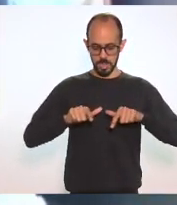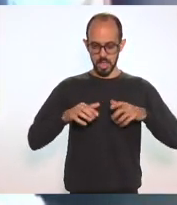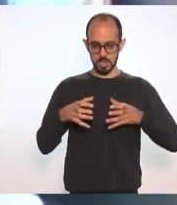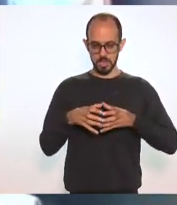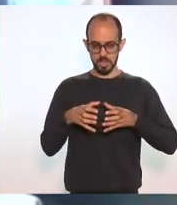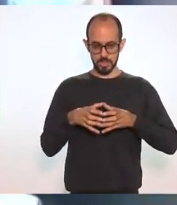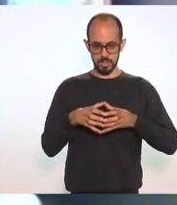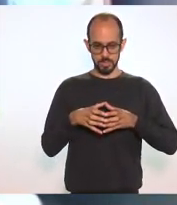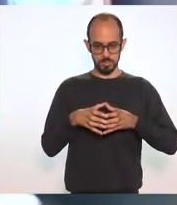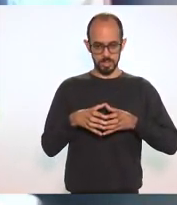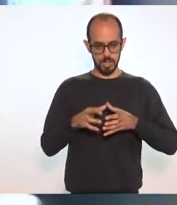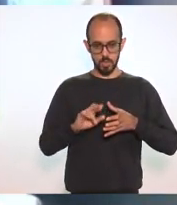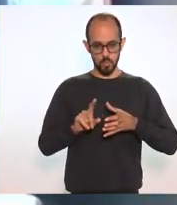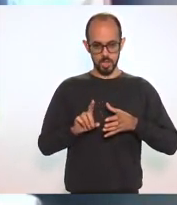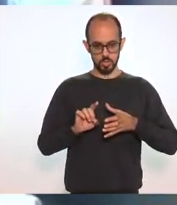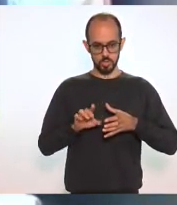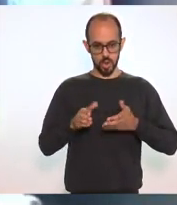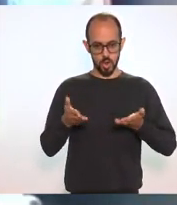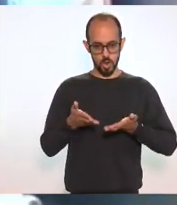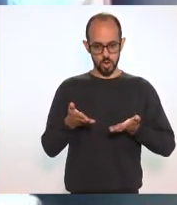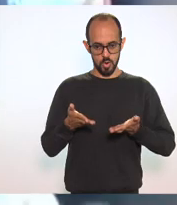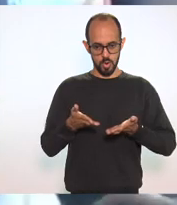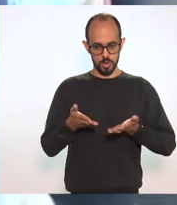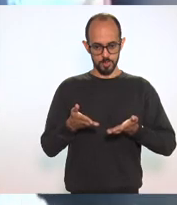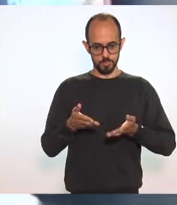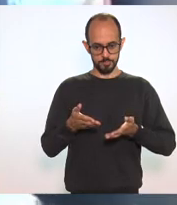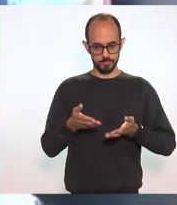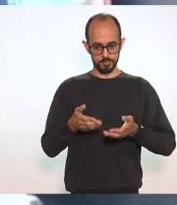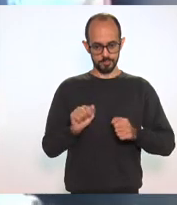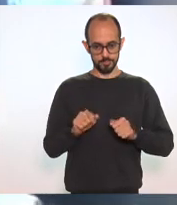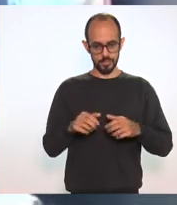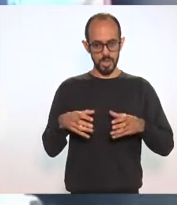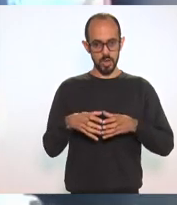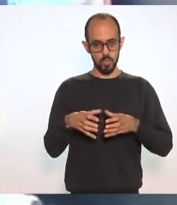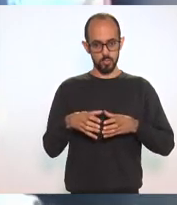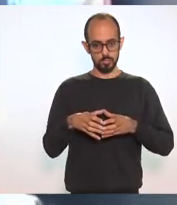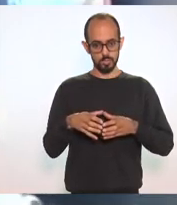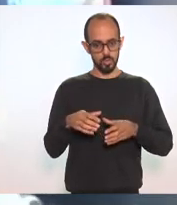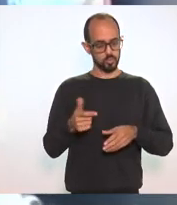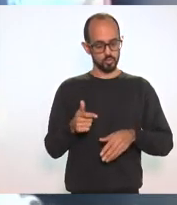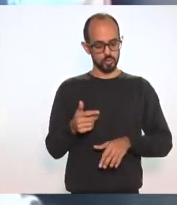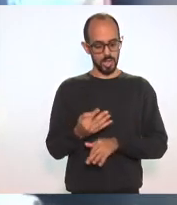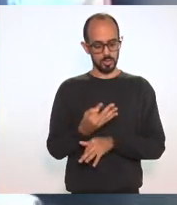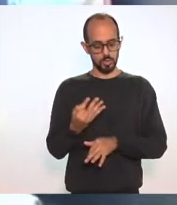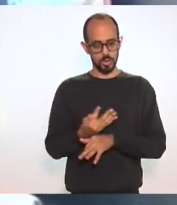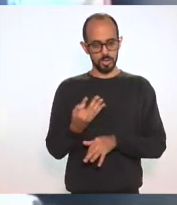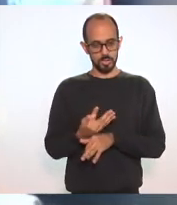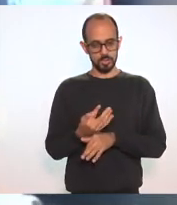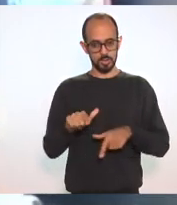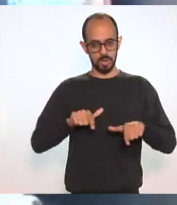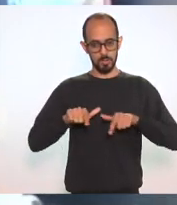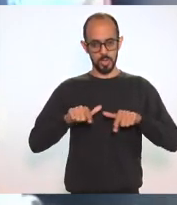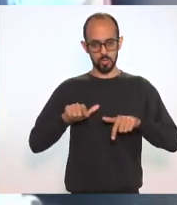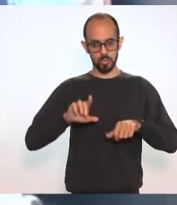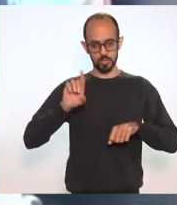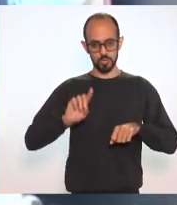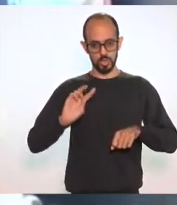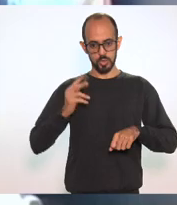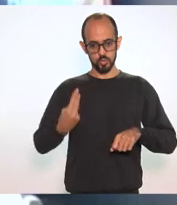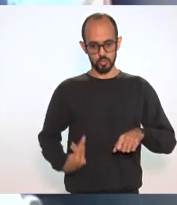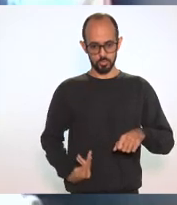foi só essa vez que a intolerância, a Comissão da Intolerância trabalhou com direitos humanos com a intrépida